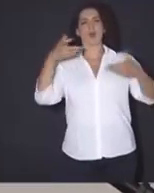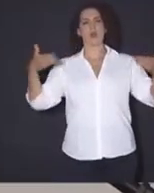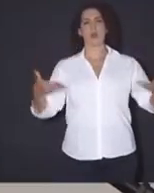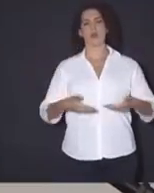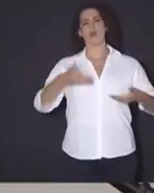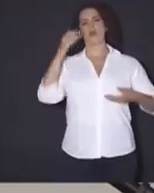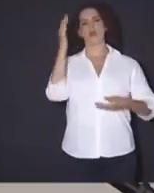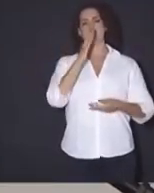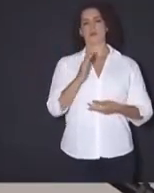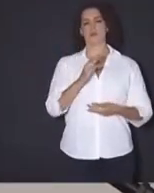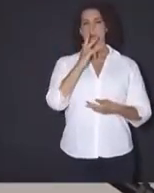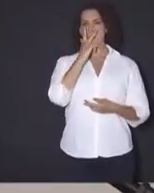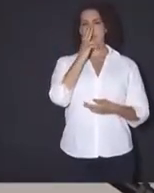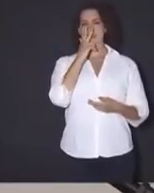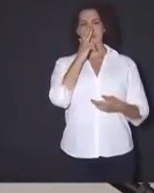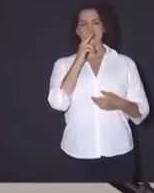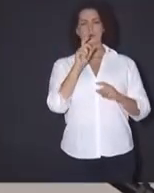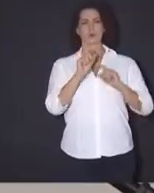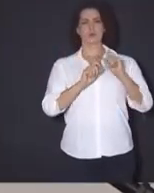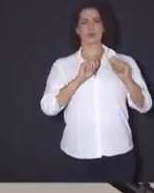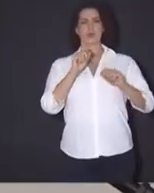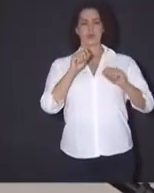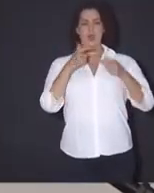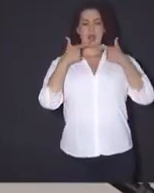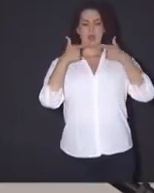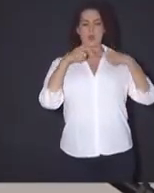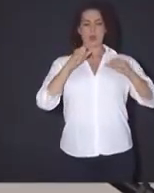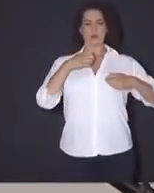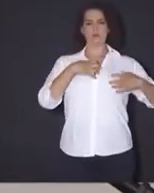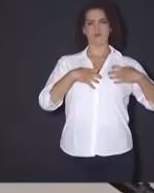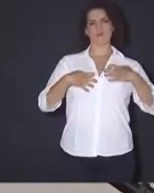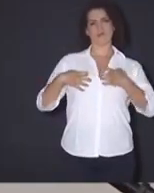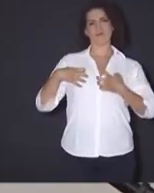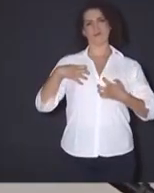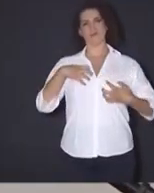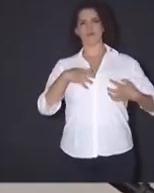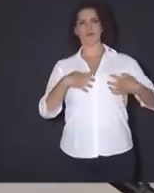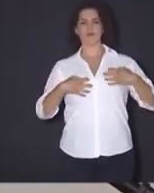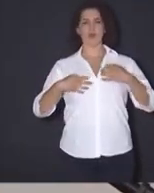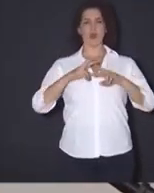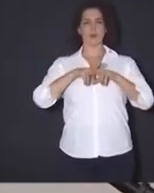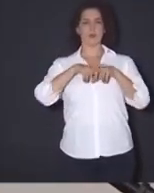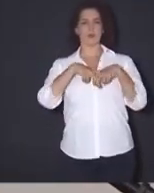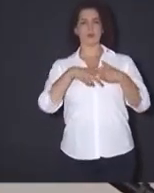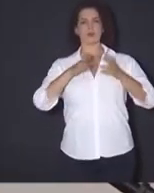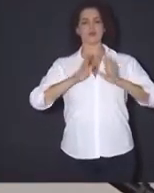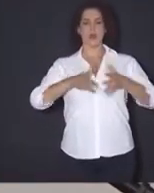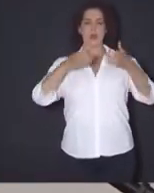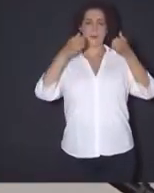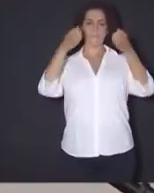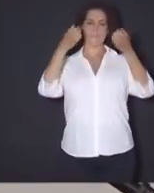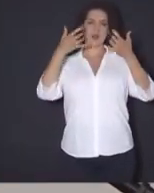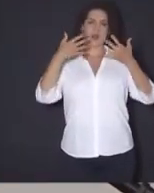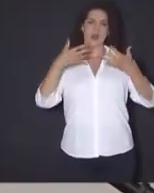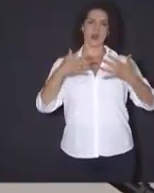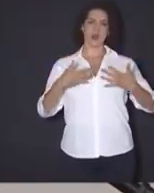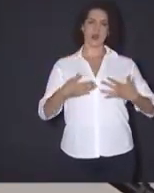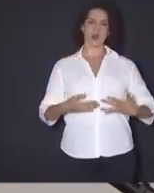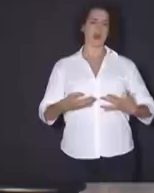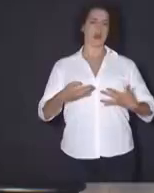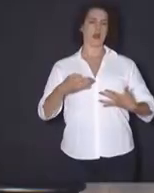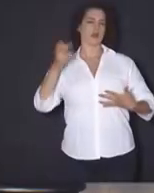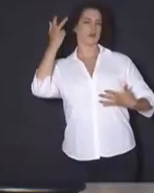tem um incômodo na linguagem porque se levantou todas as questões de falas que eram aparentemente